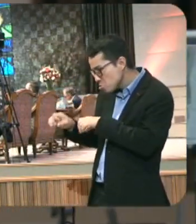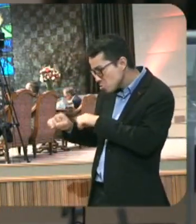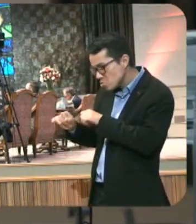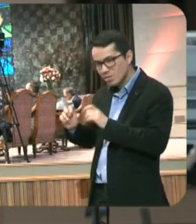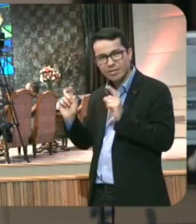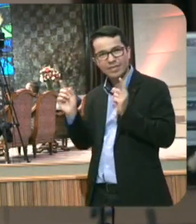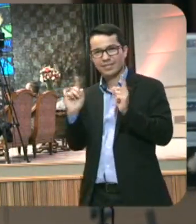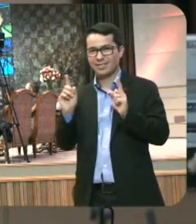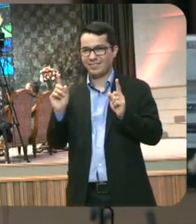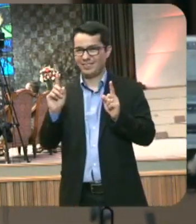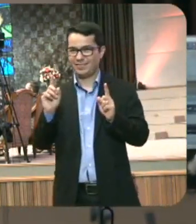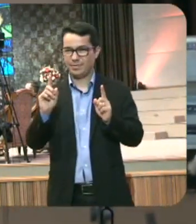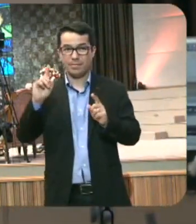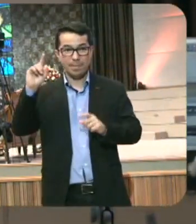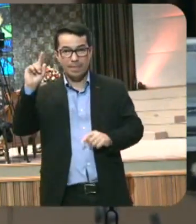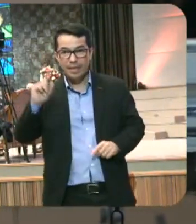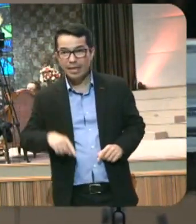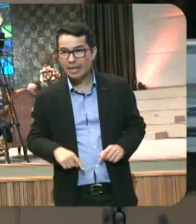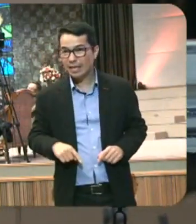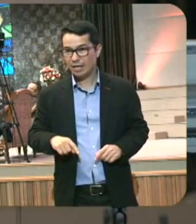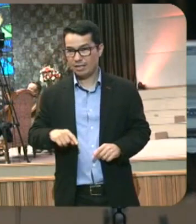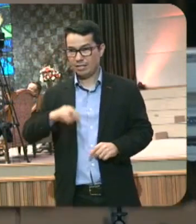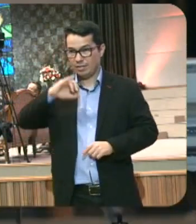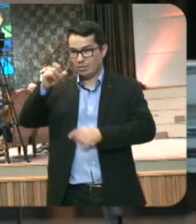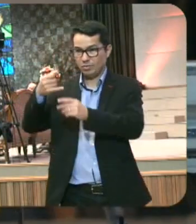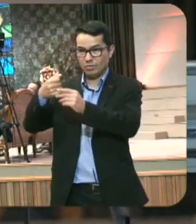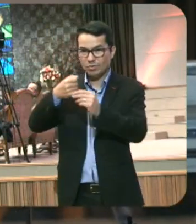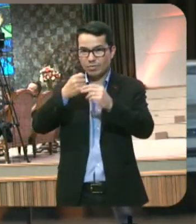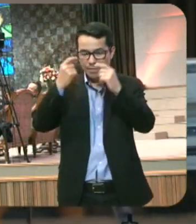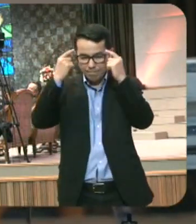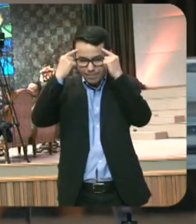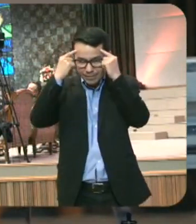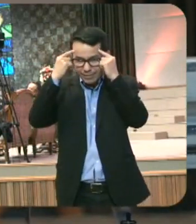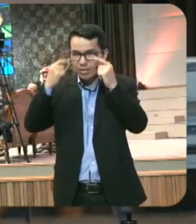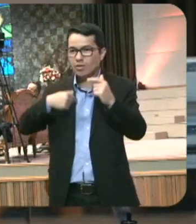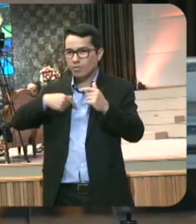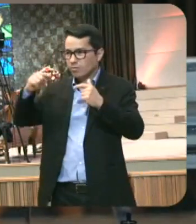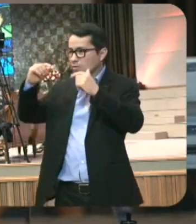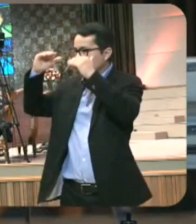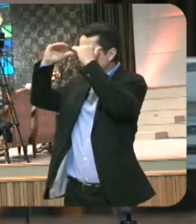se submeter à potente mão de Deus.